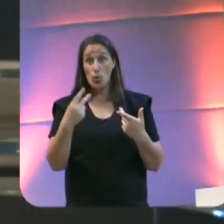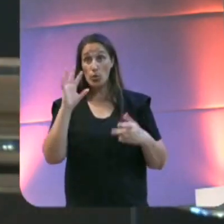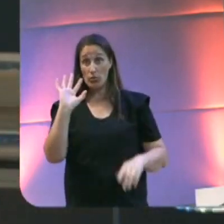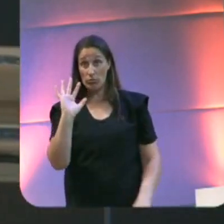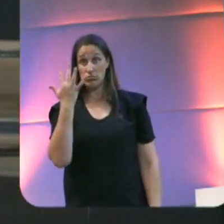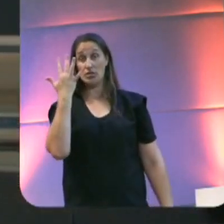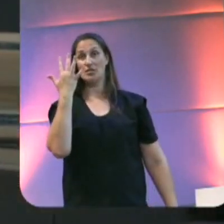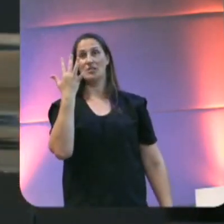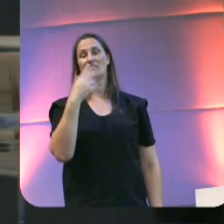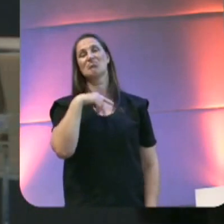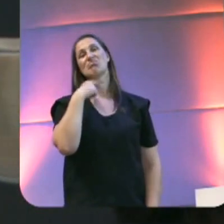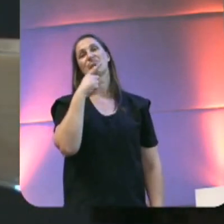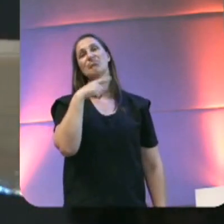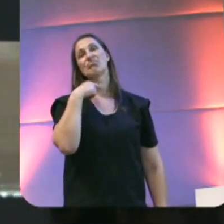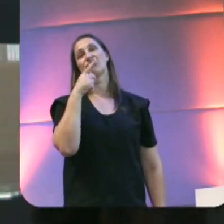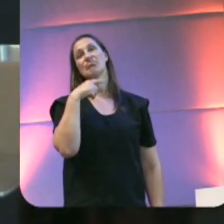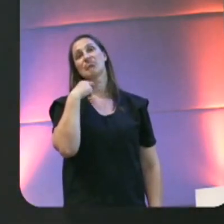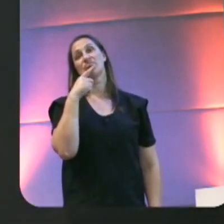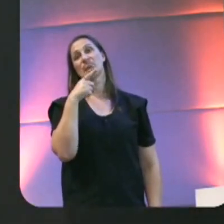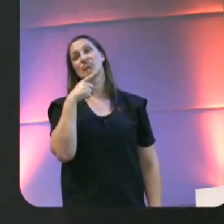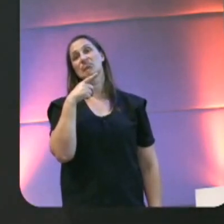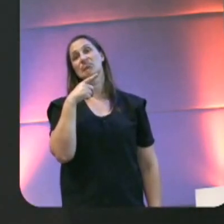acontecer, e ninguém está